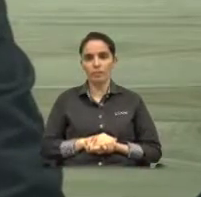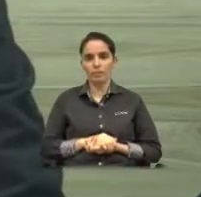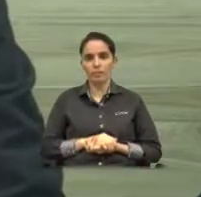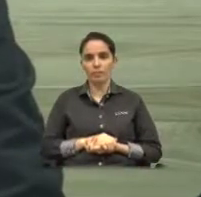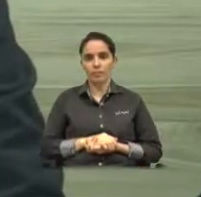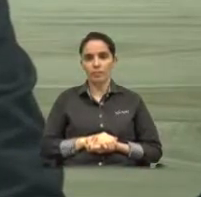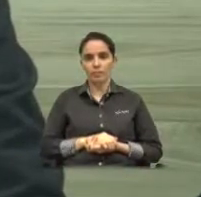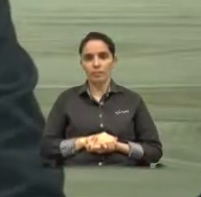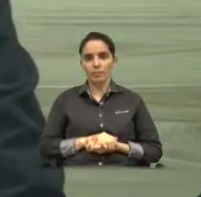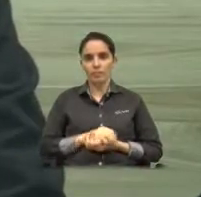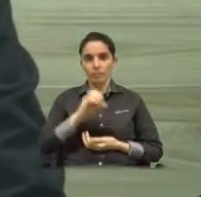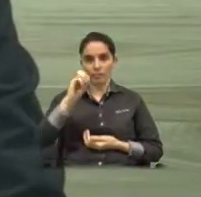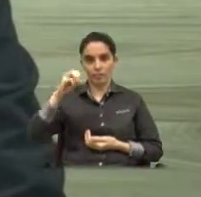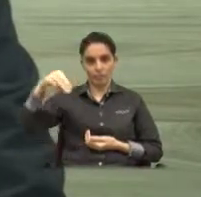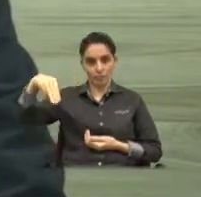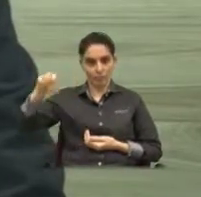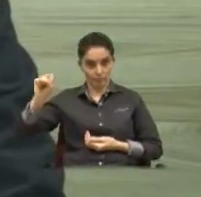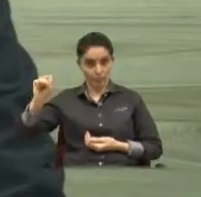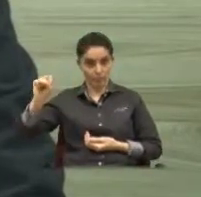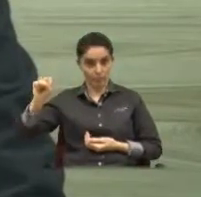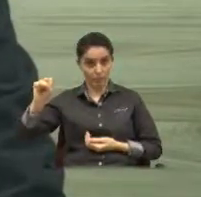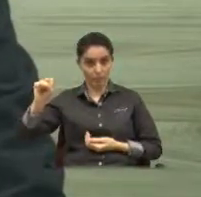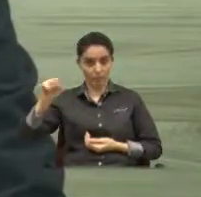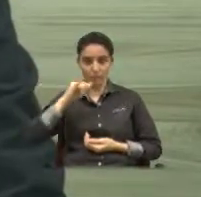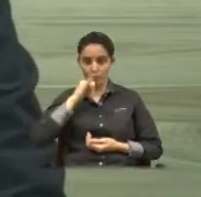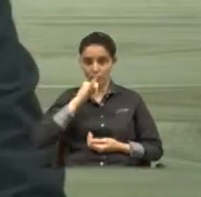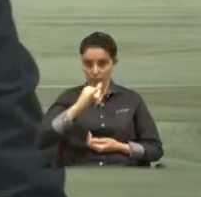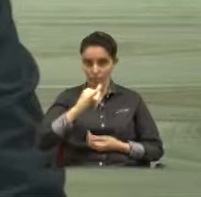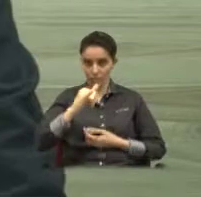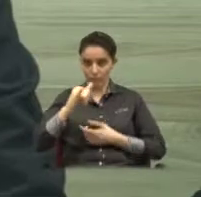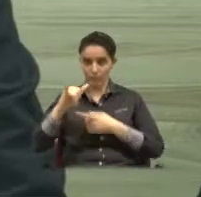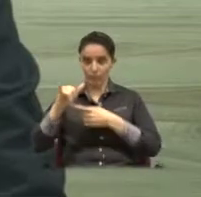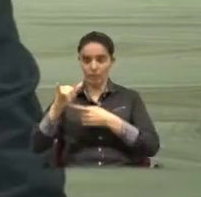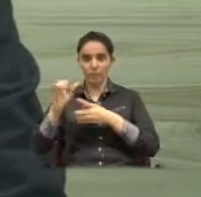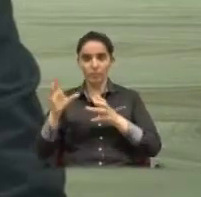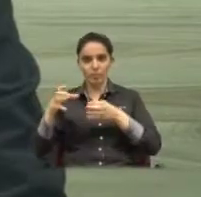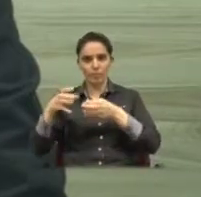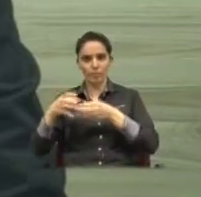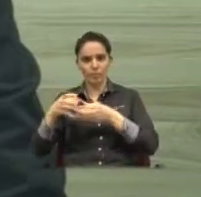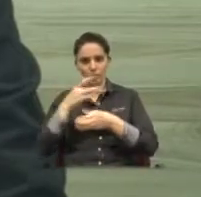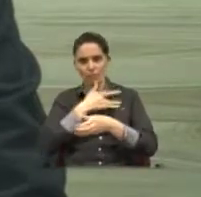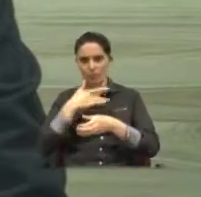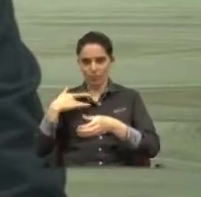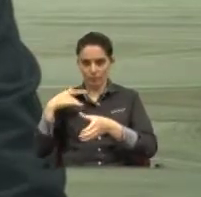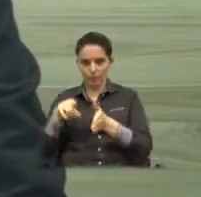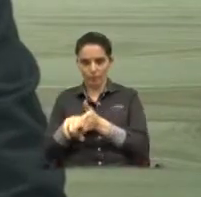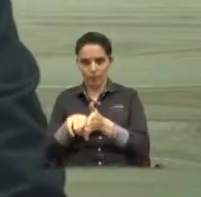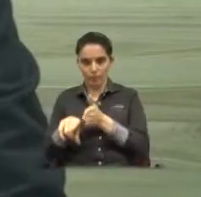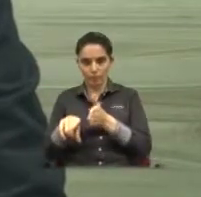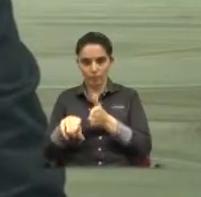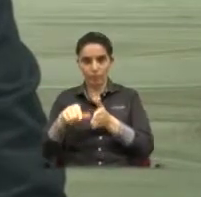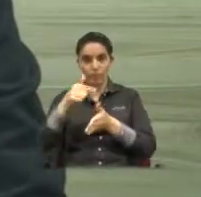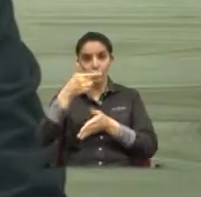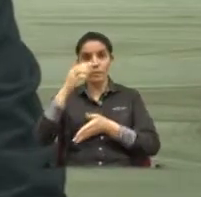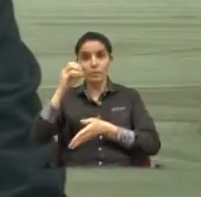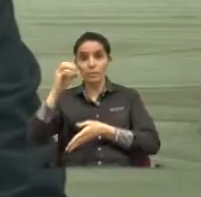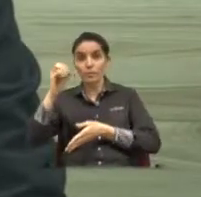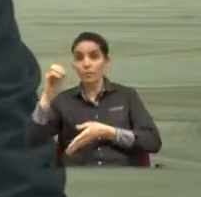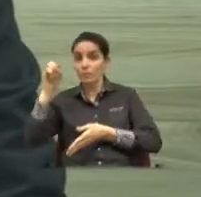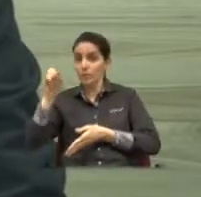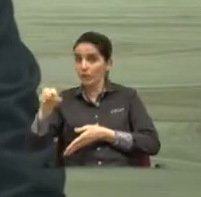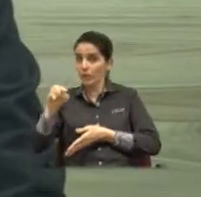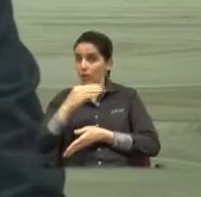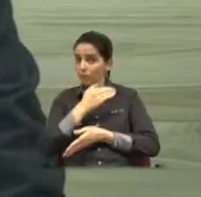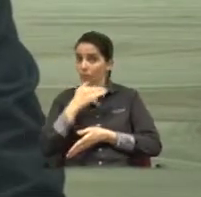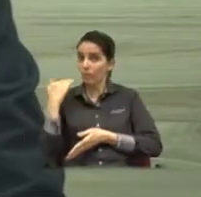A Organização Mundial de Saúde afirma que ele alertou para as 200 mil mortes no Brasil por ano relacionadas